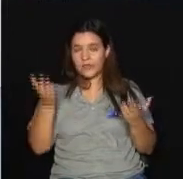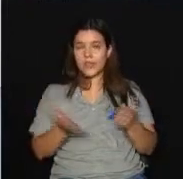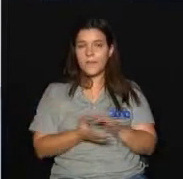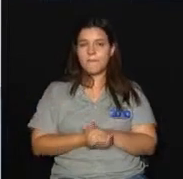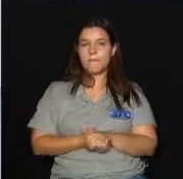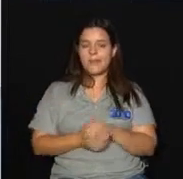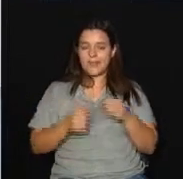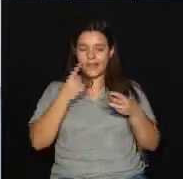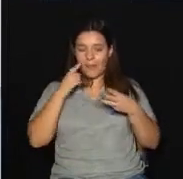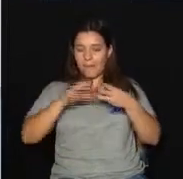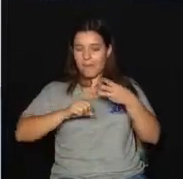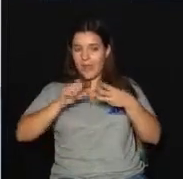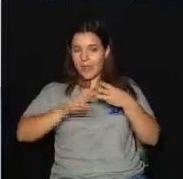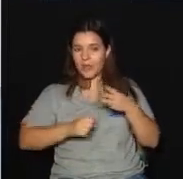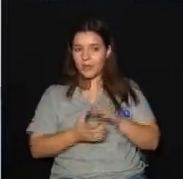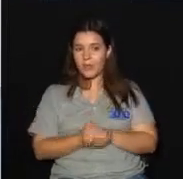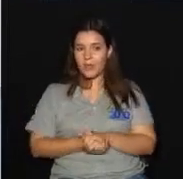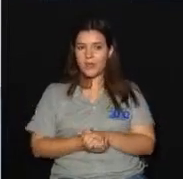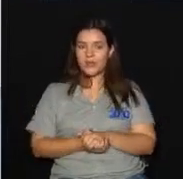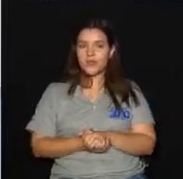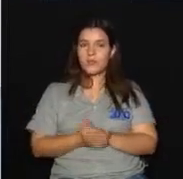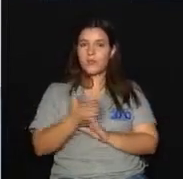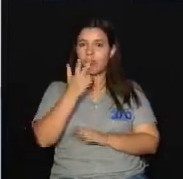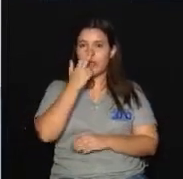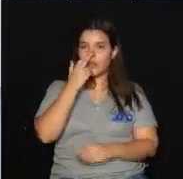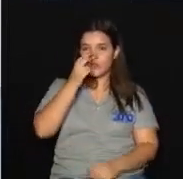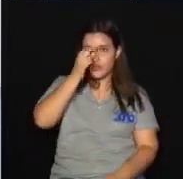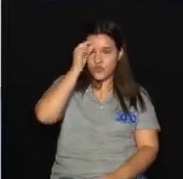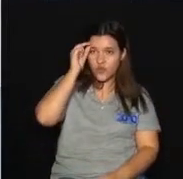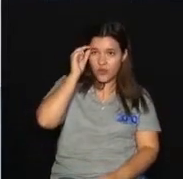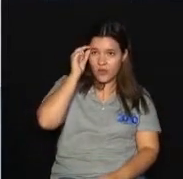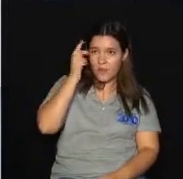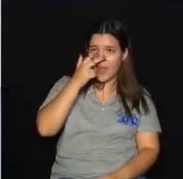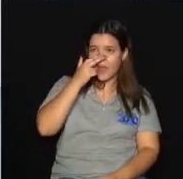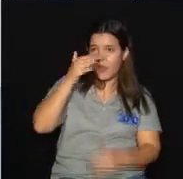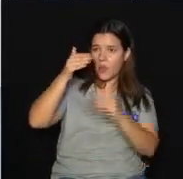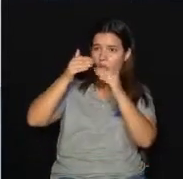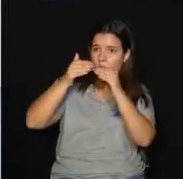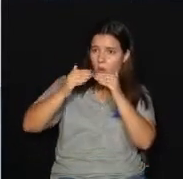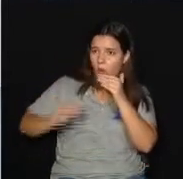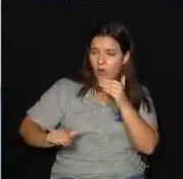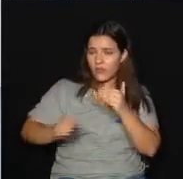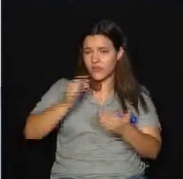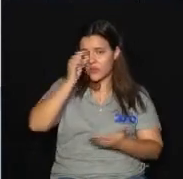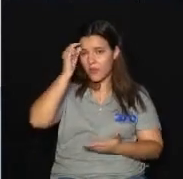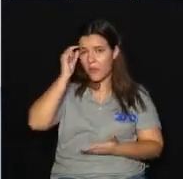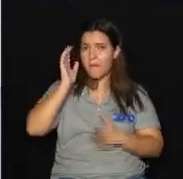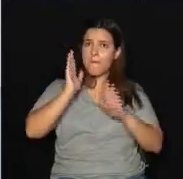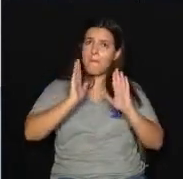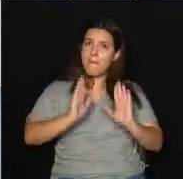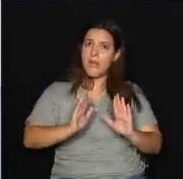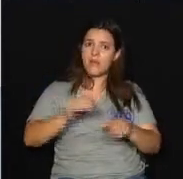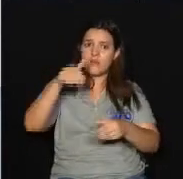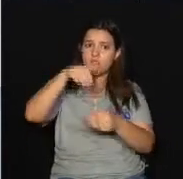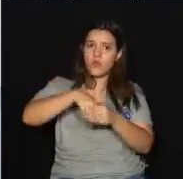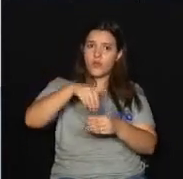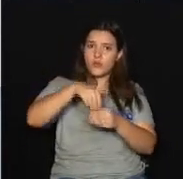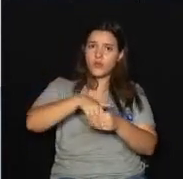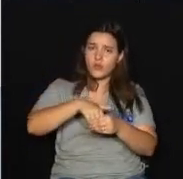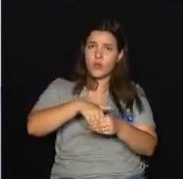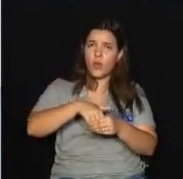é que você vê uma rejeição grande, pessoas desaprovando o governo do Jonas Donizete, mas